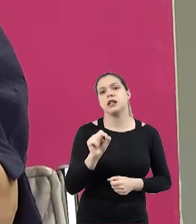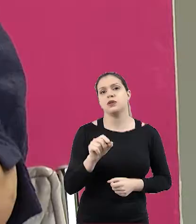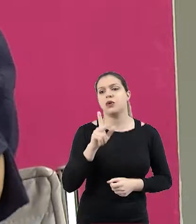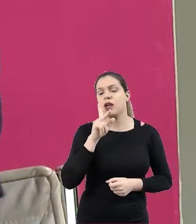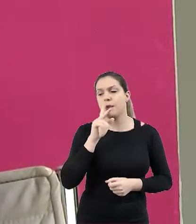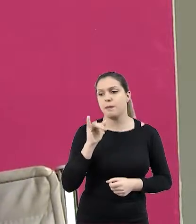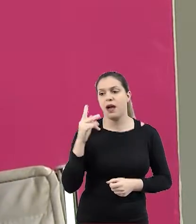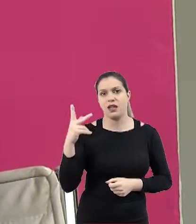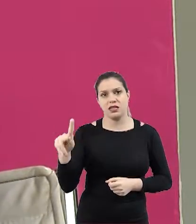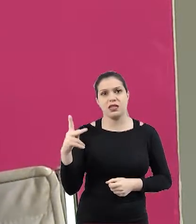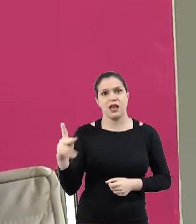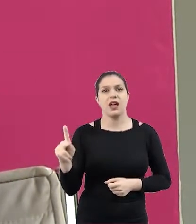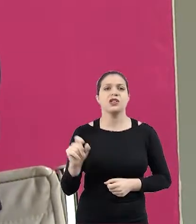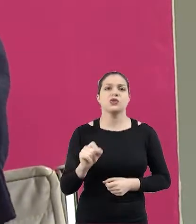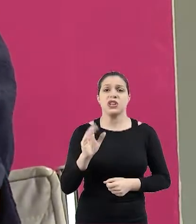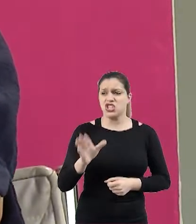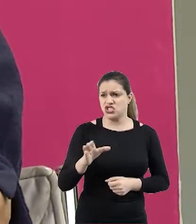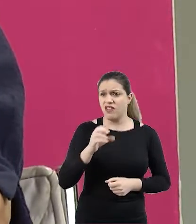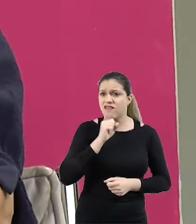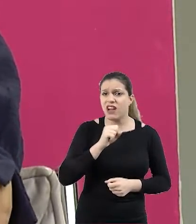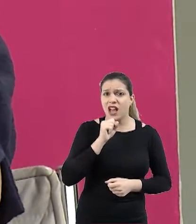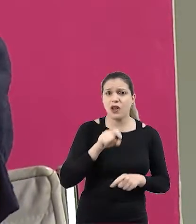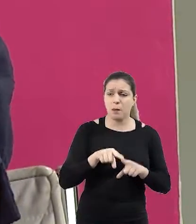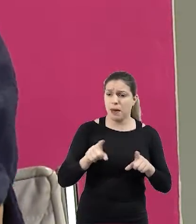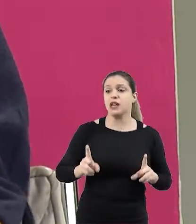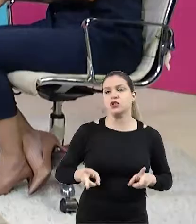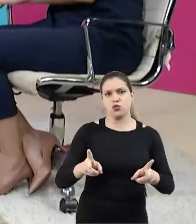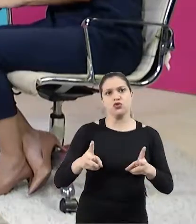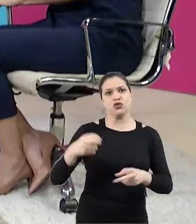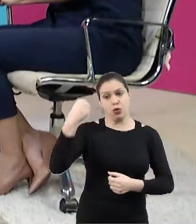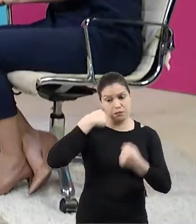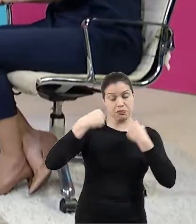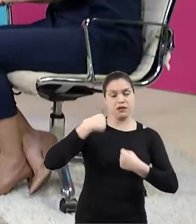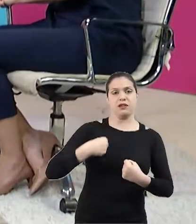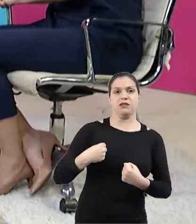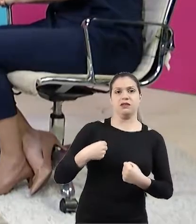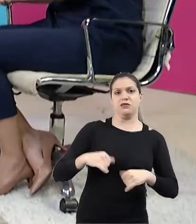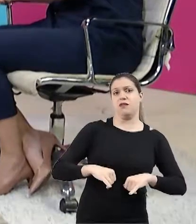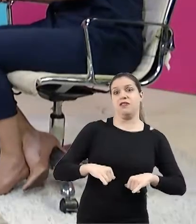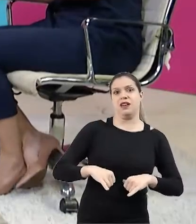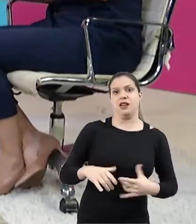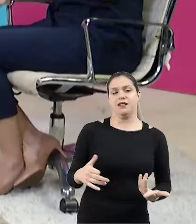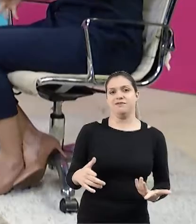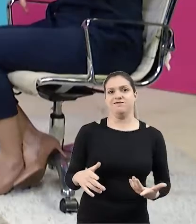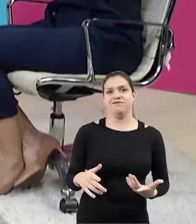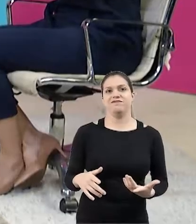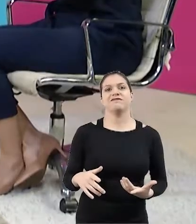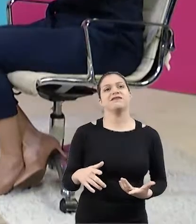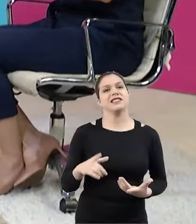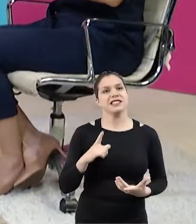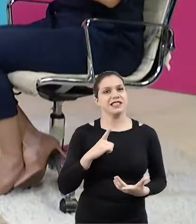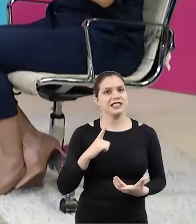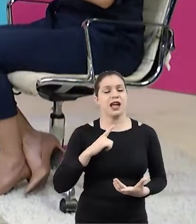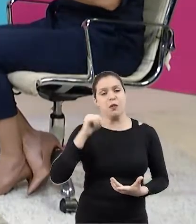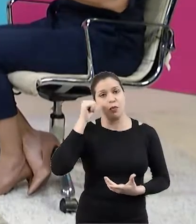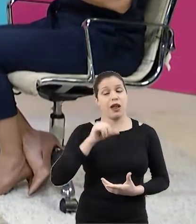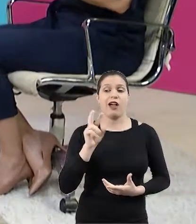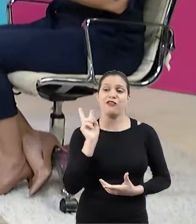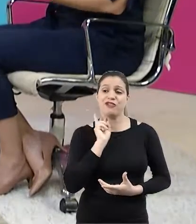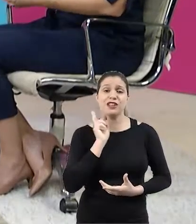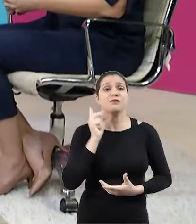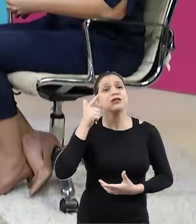deles, embora esteja velho, idoso, continue me agredindo. Então a mulher sofre, ela é vítima várias